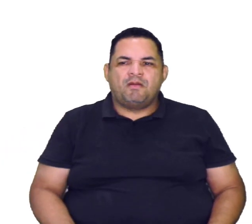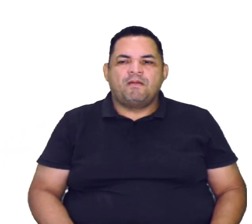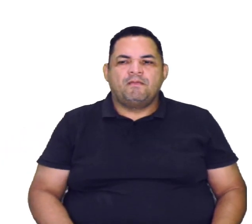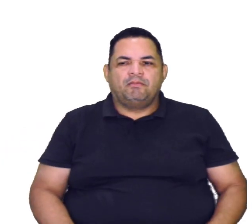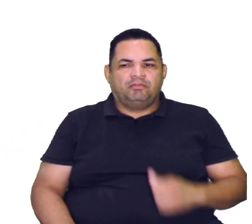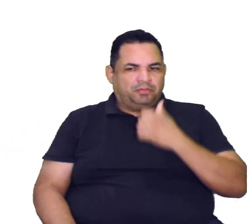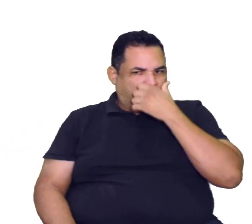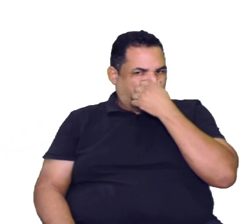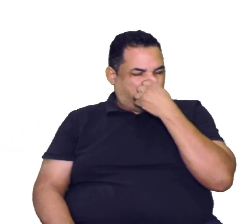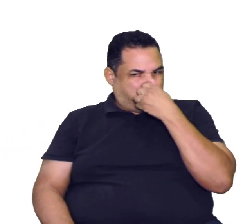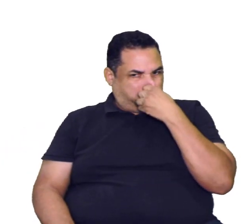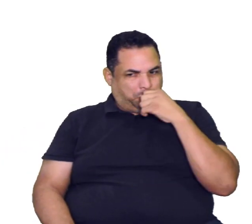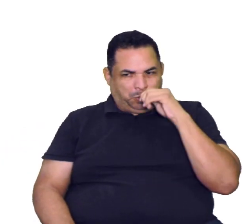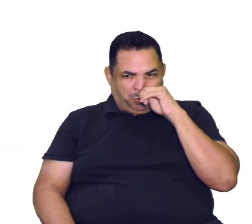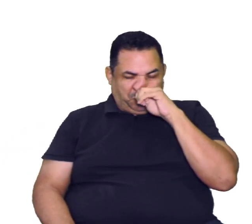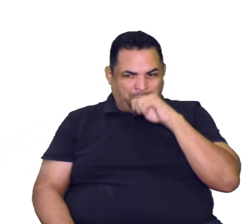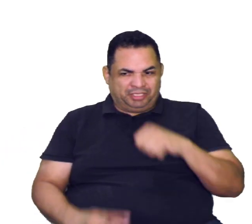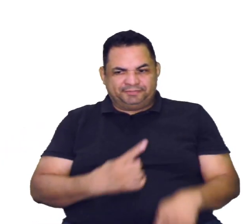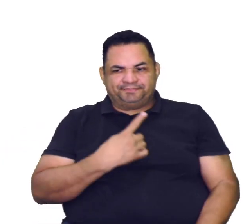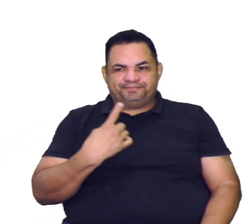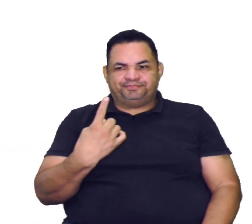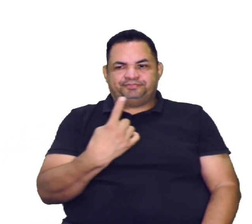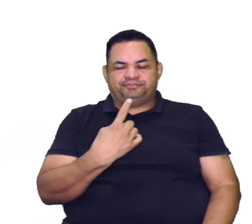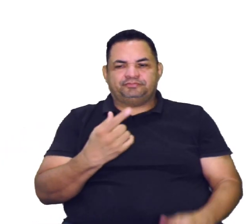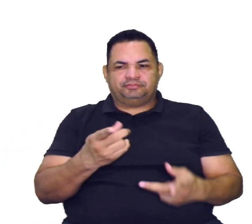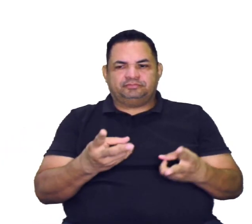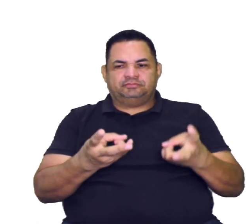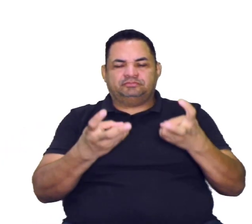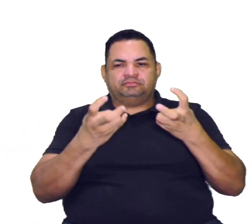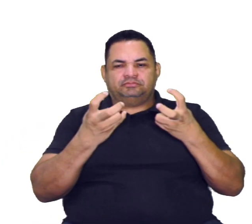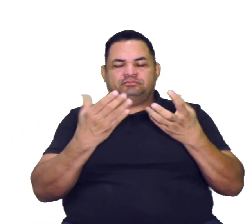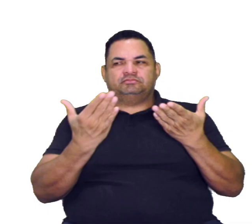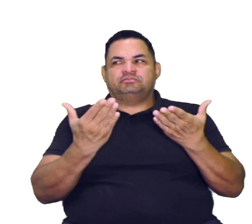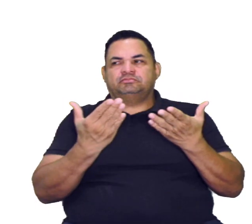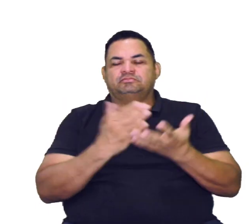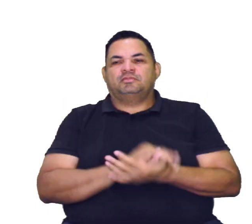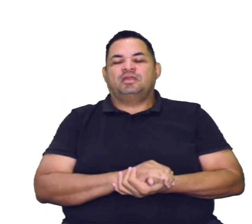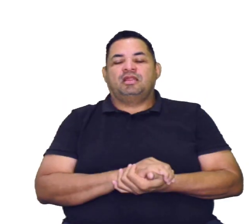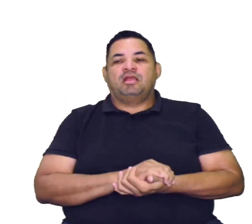estilo de vida moderno, atual, a gente percebe aí